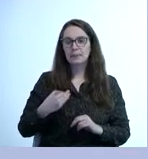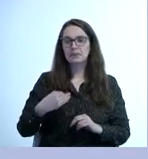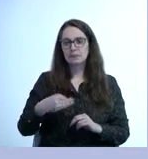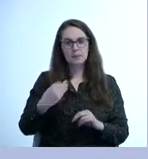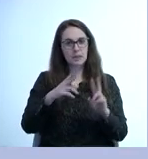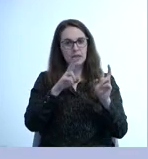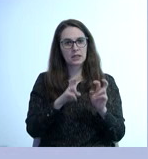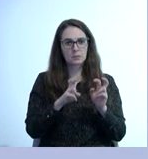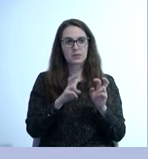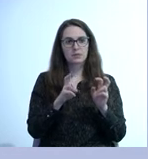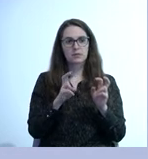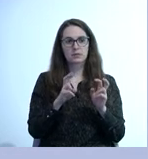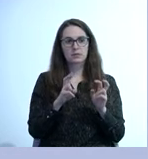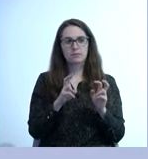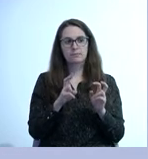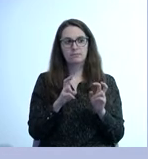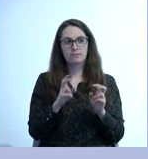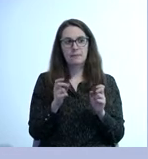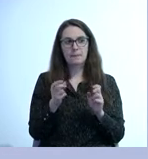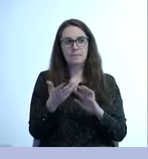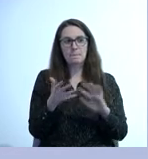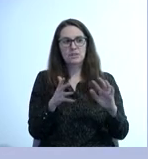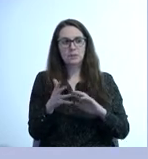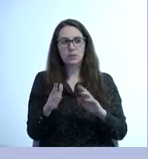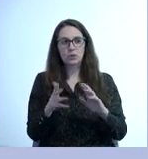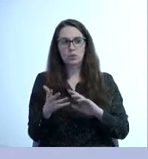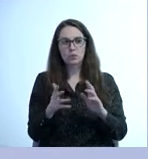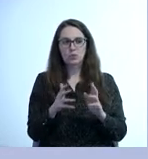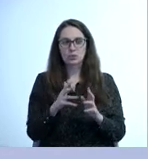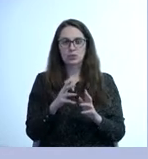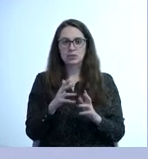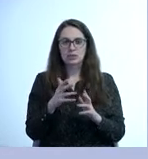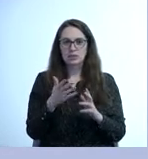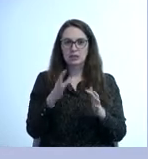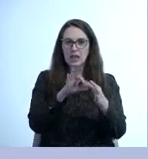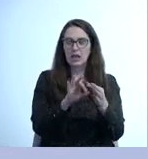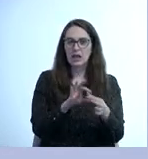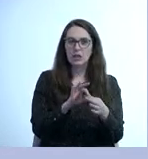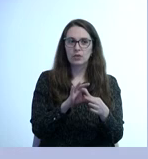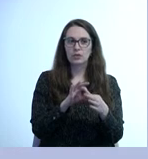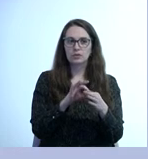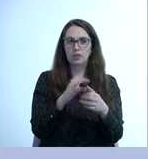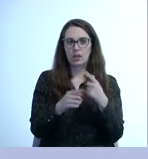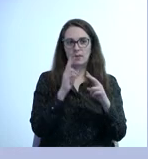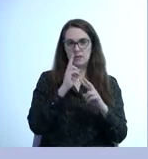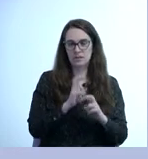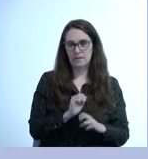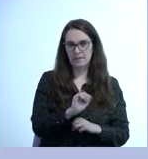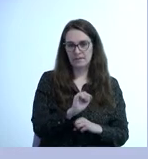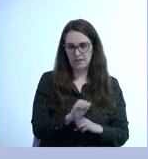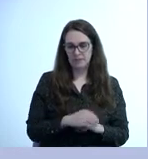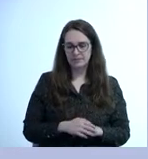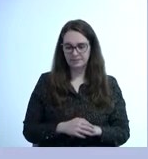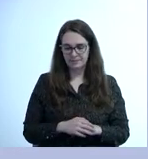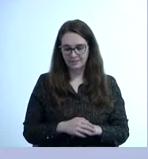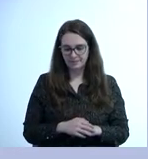que são mais ou menos isoláveis, mas que estão muito ligados a uma investigação, uma